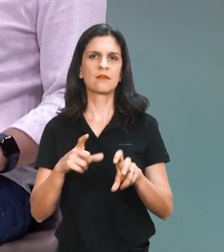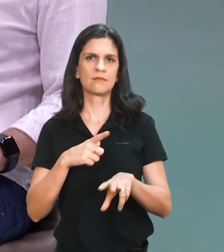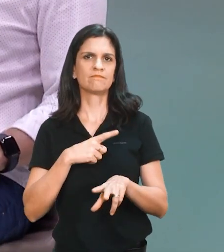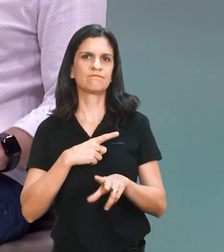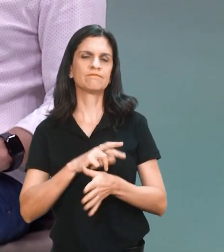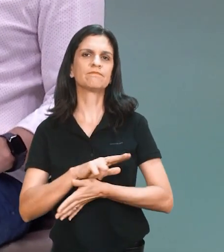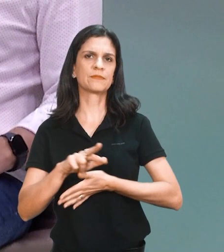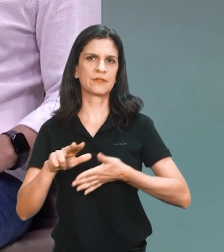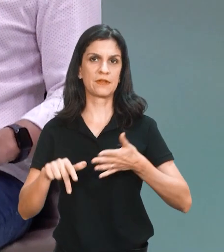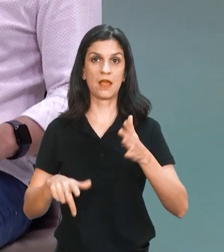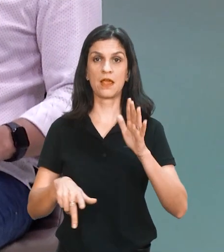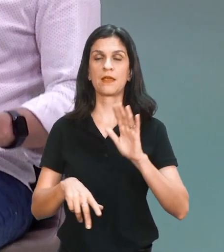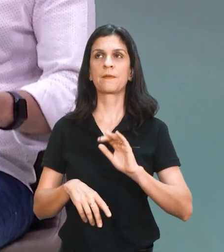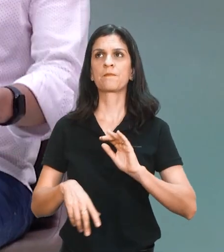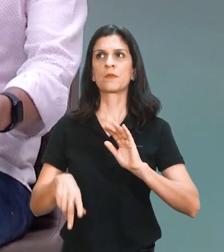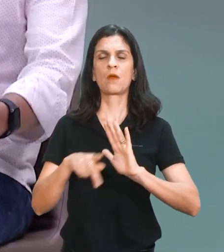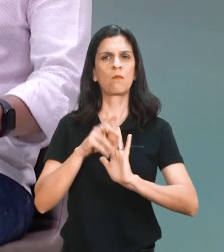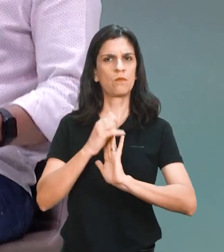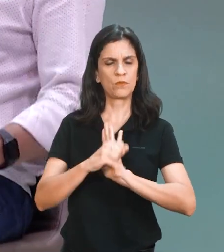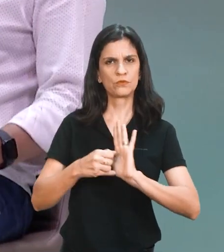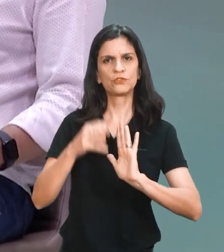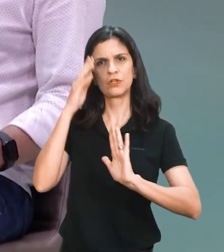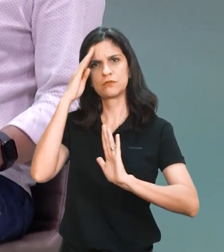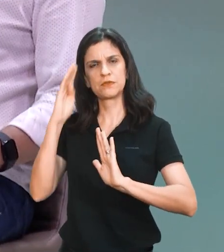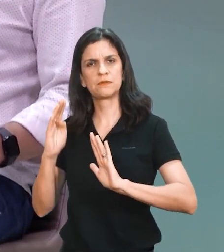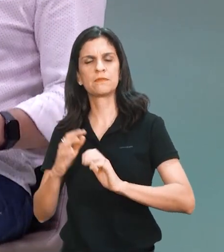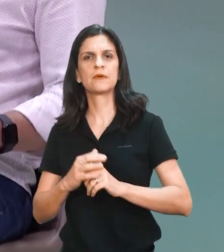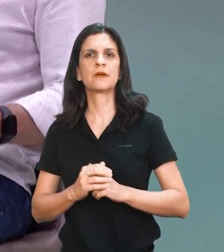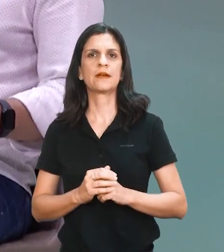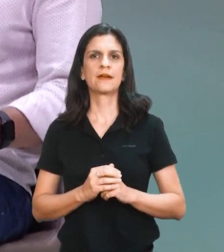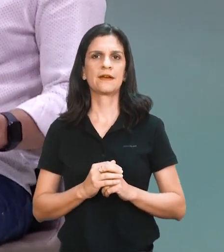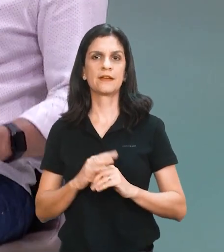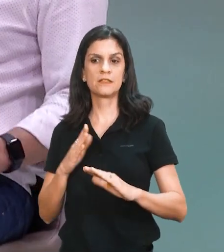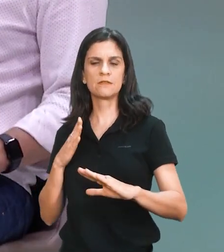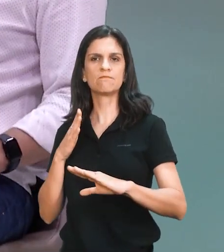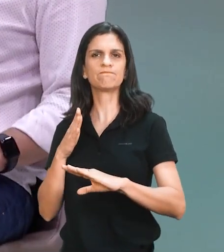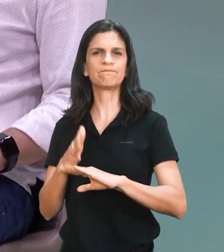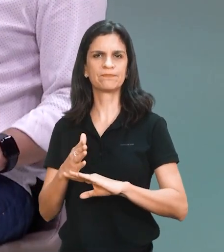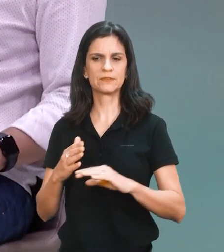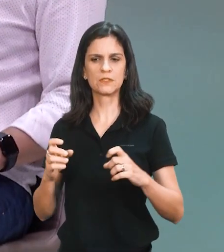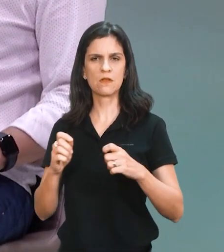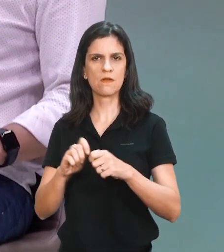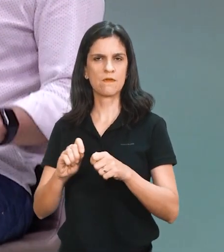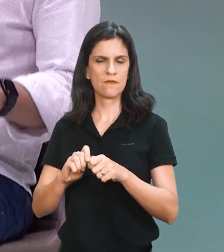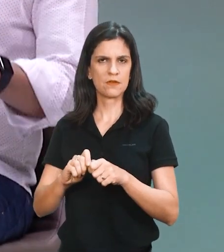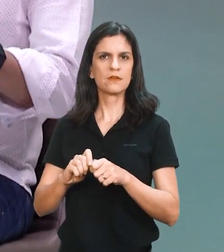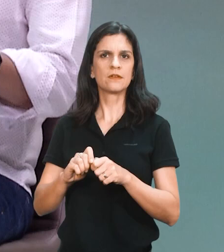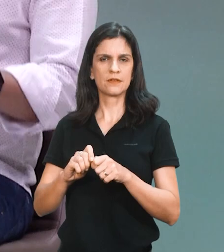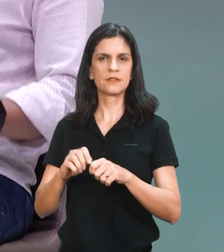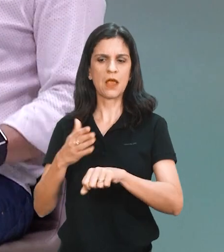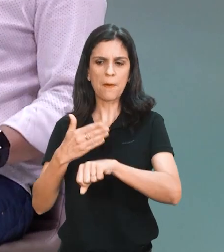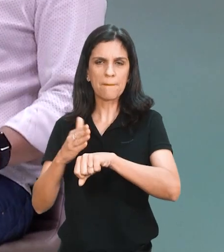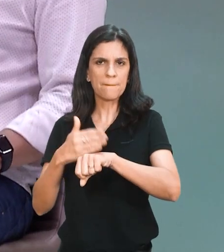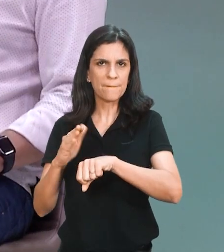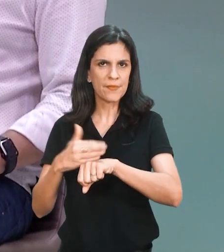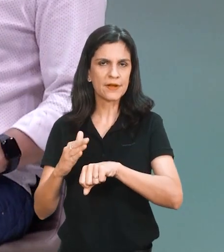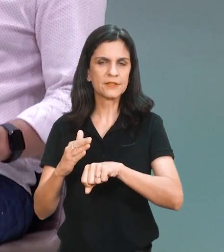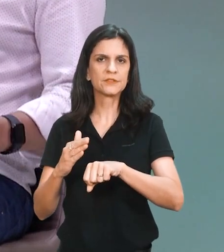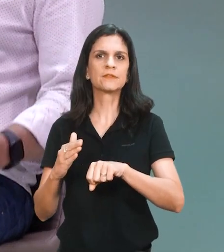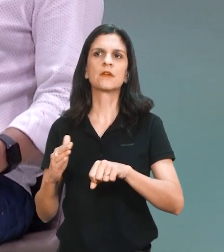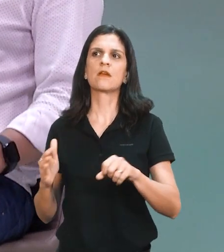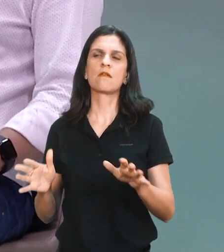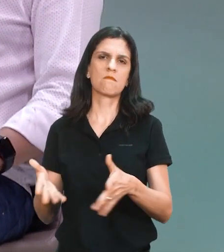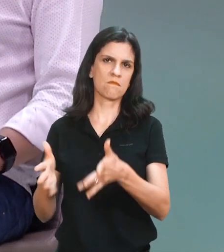entrar e quais são os projetos importantes para que a gente possa também estar atuando nesses projetos e de